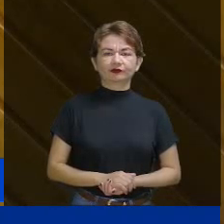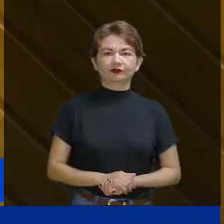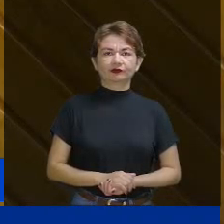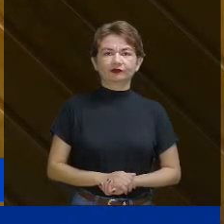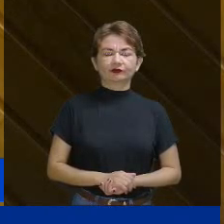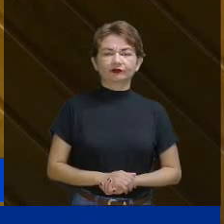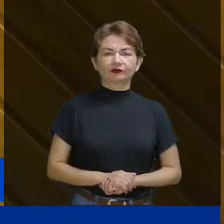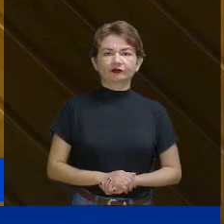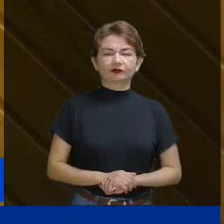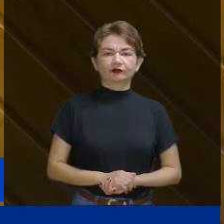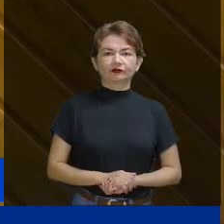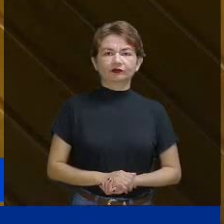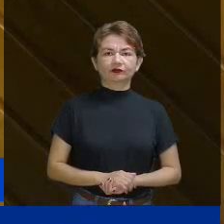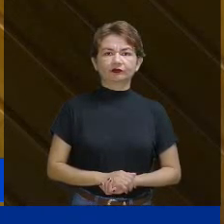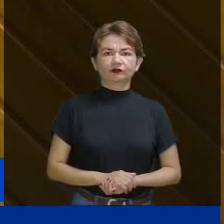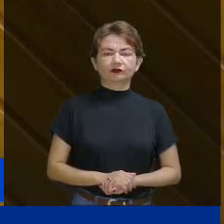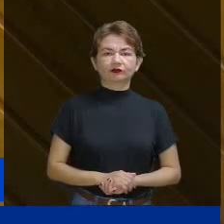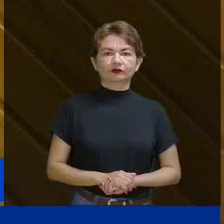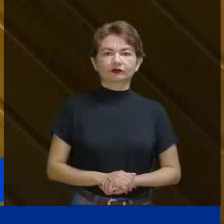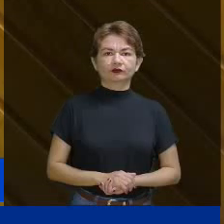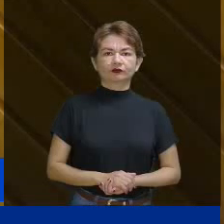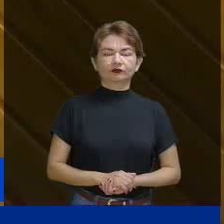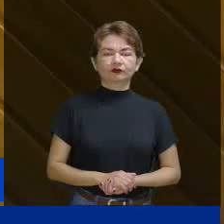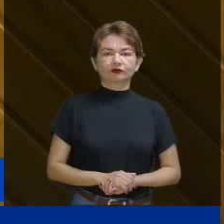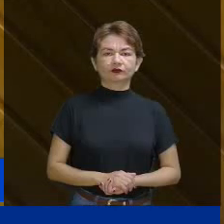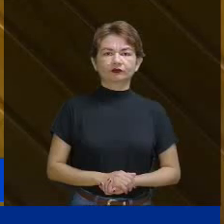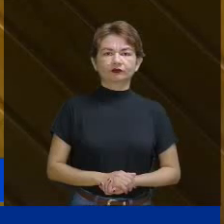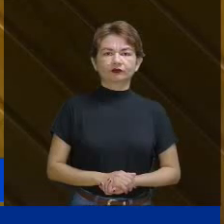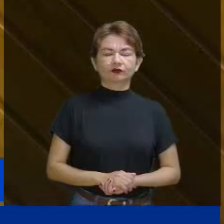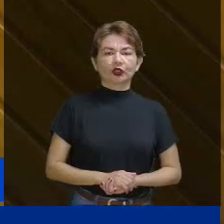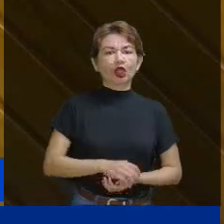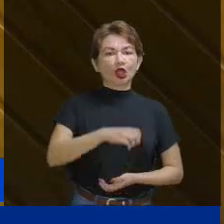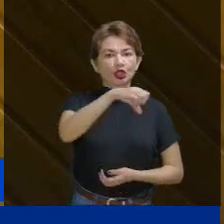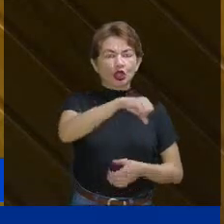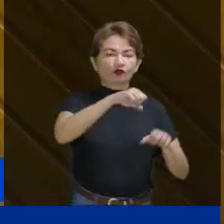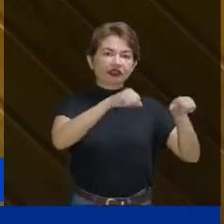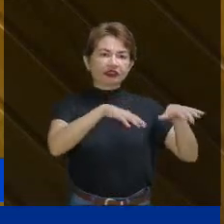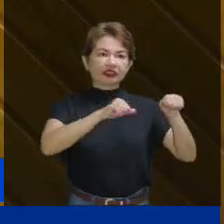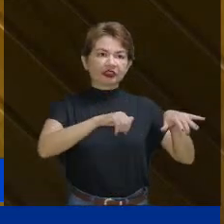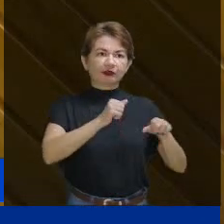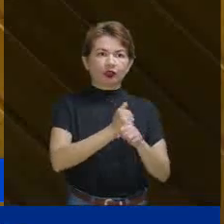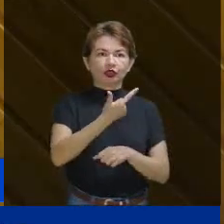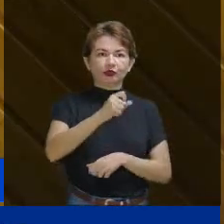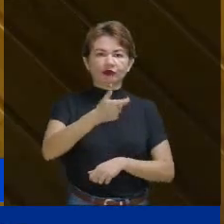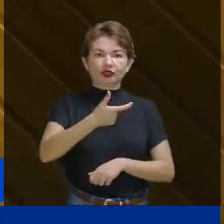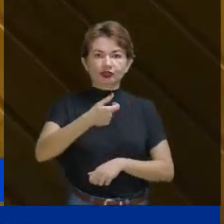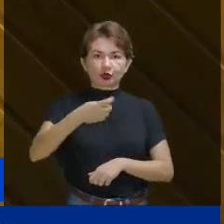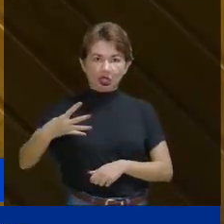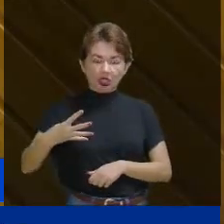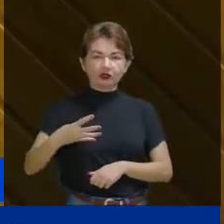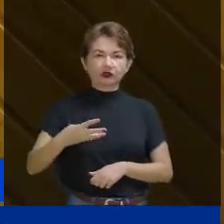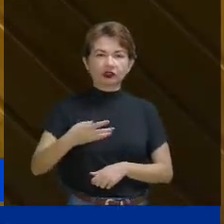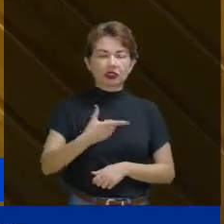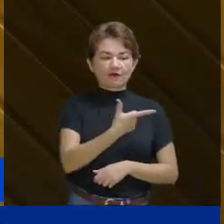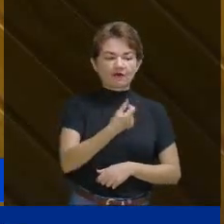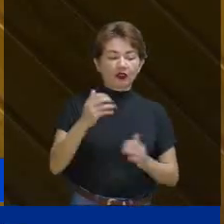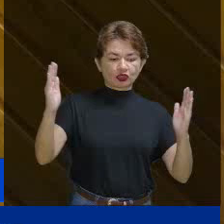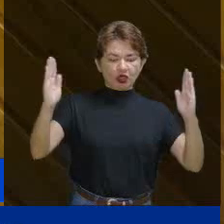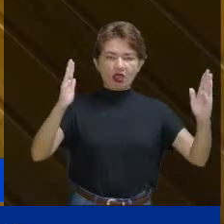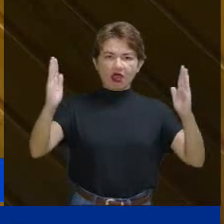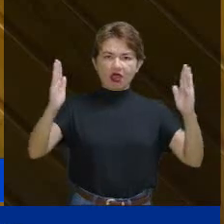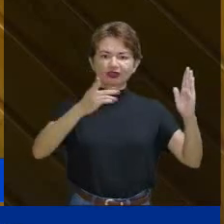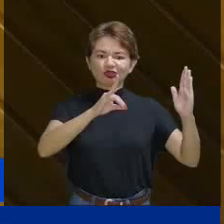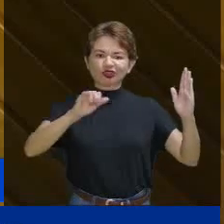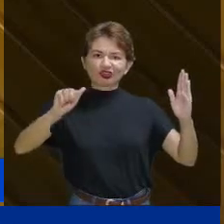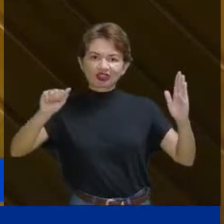O advogado consulta o celular. No dia 9/9 de 2024, ou seja, 20 dias, excelências,